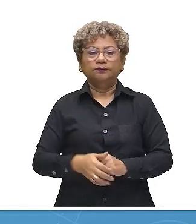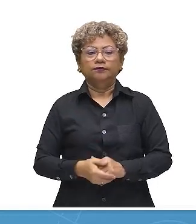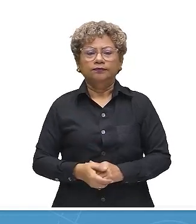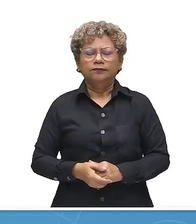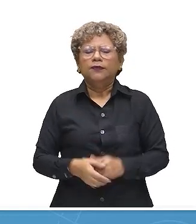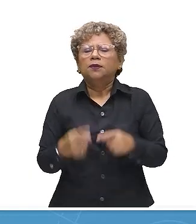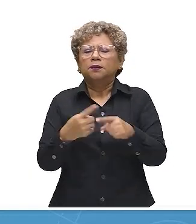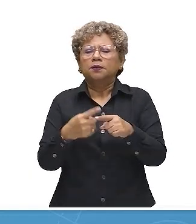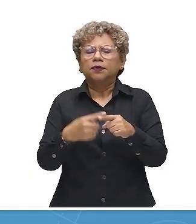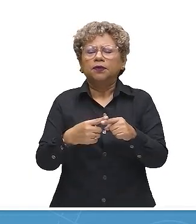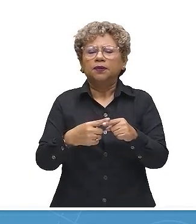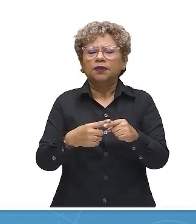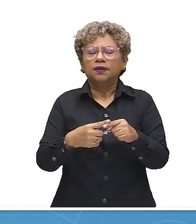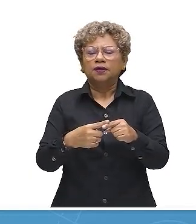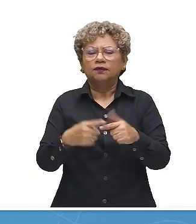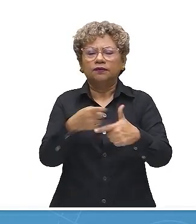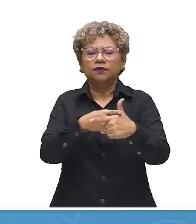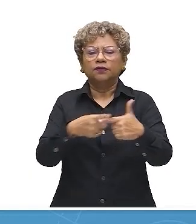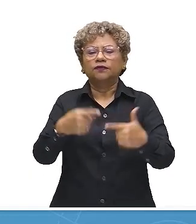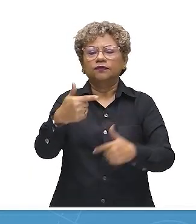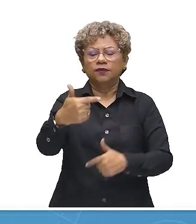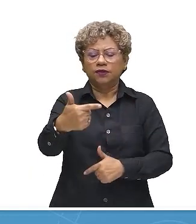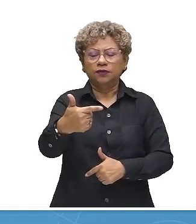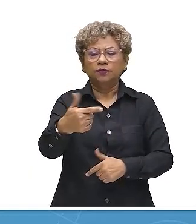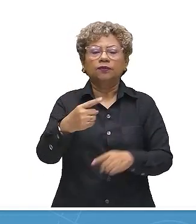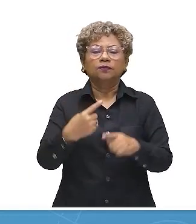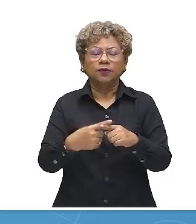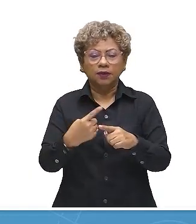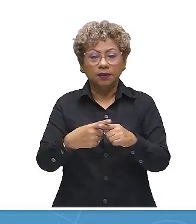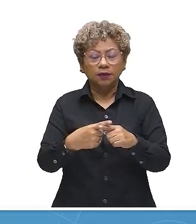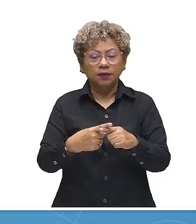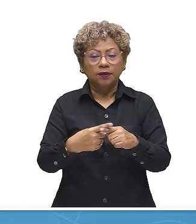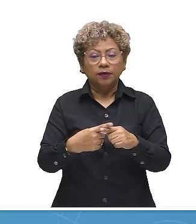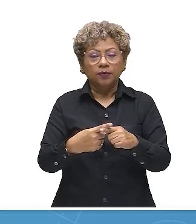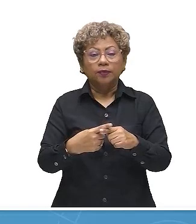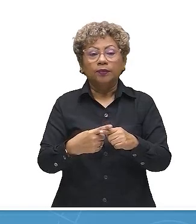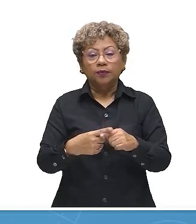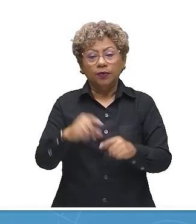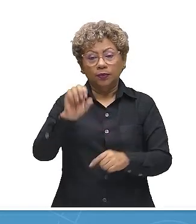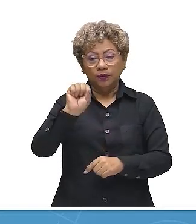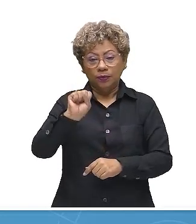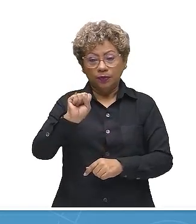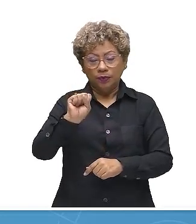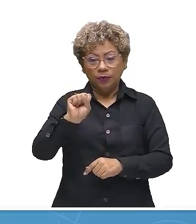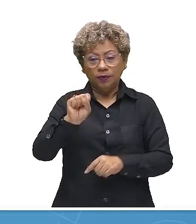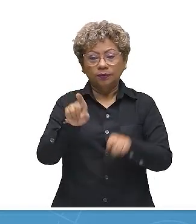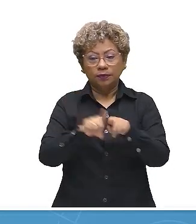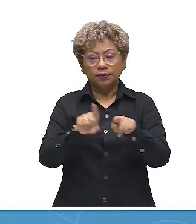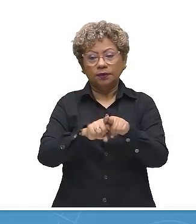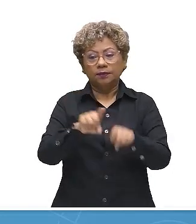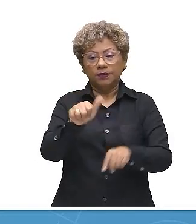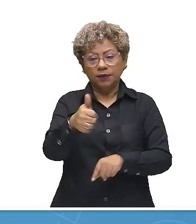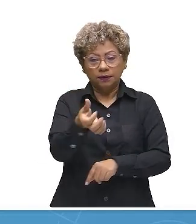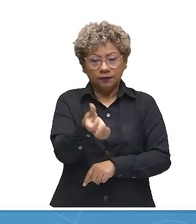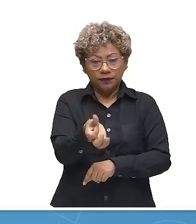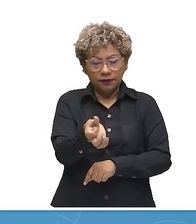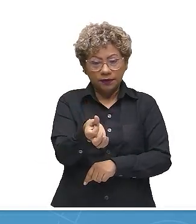o numerador quanto o denominador são números pares, né? E eu consigo dividir esses números por